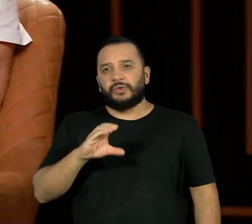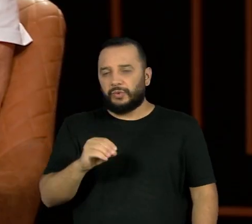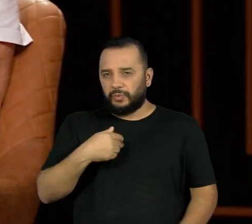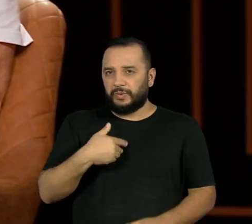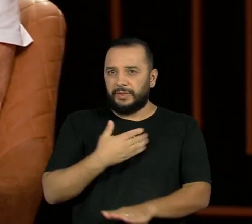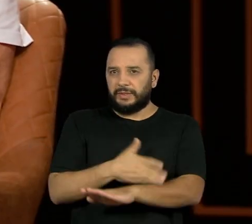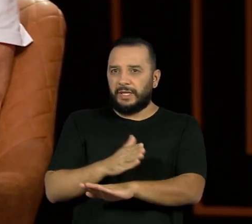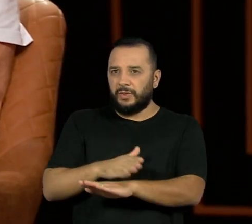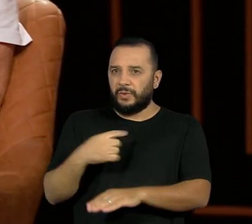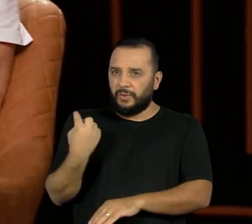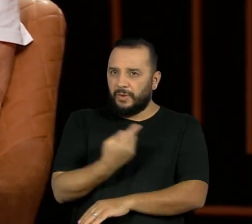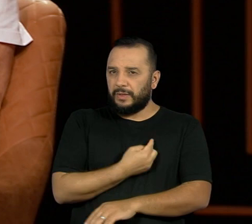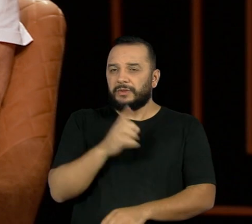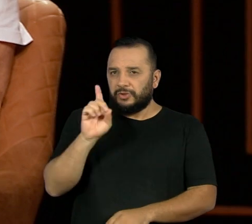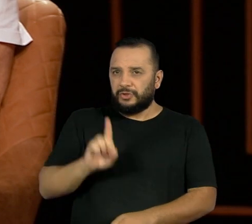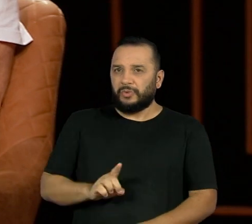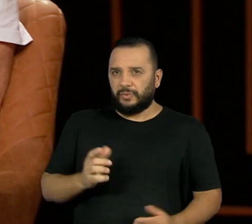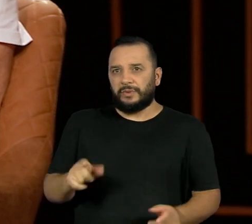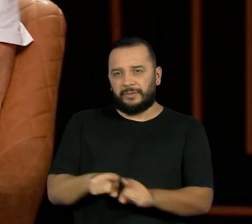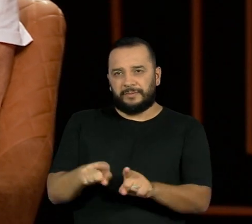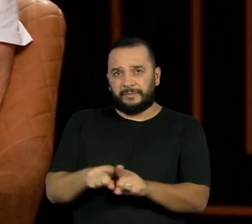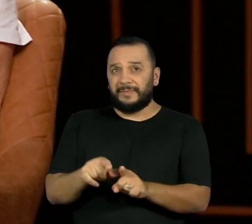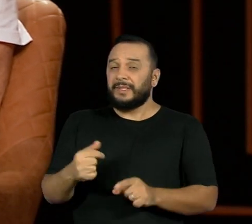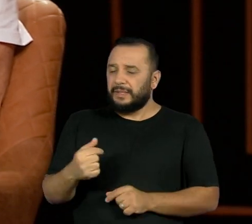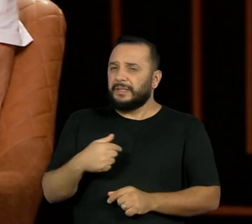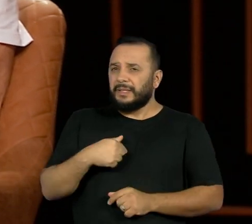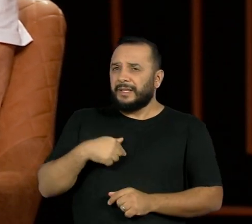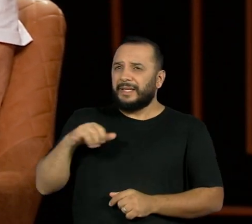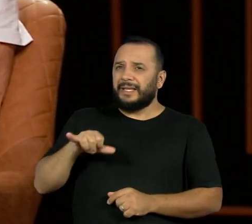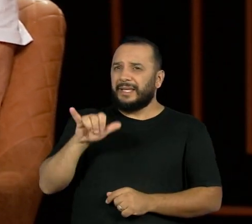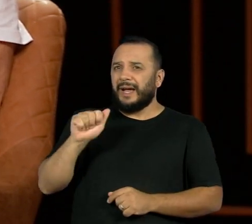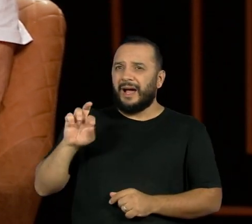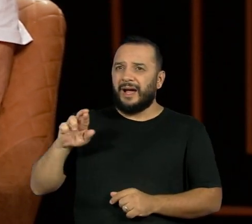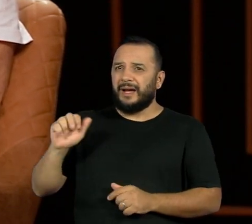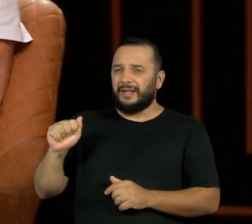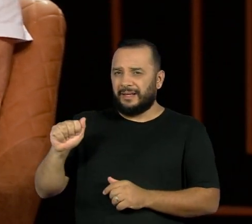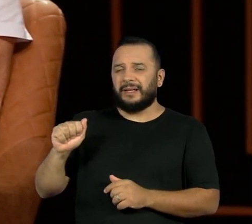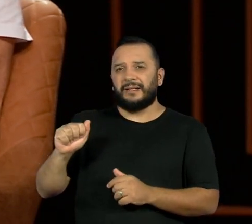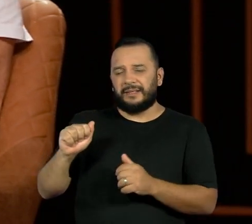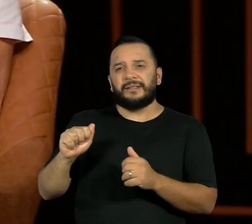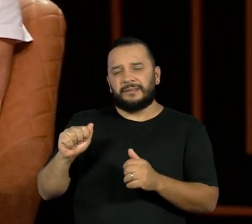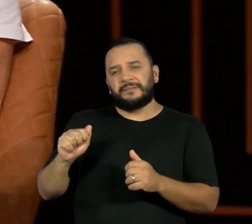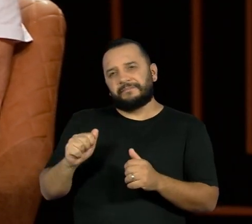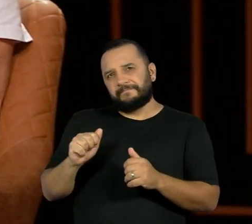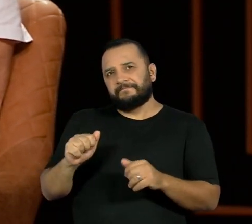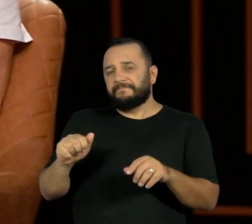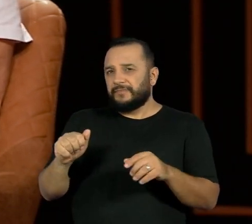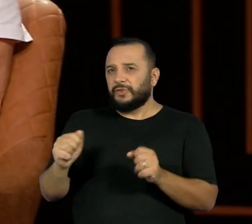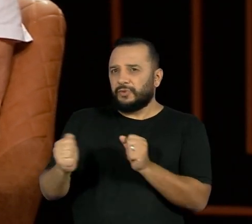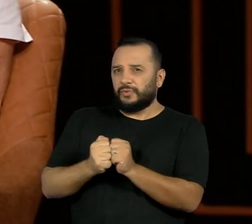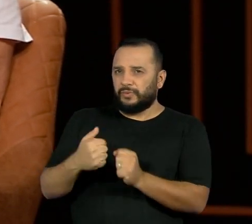Yara Leite e Adriana Morim, que me acompanharam a vida toda na produção desse espetáculo,